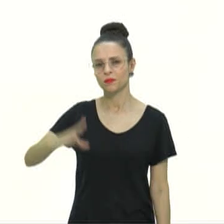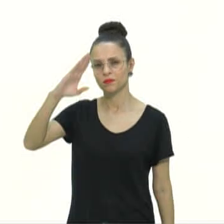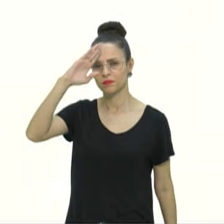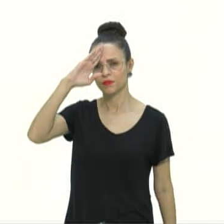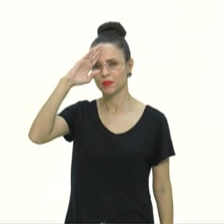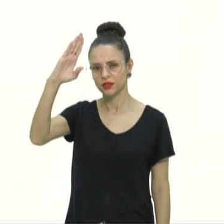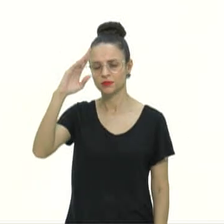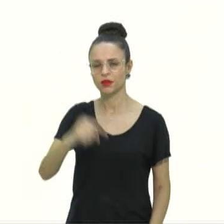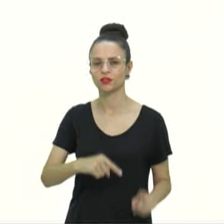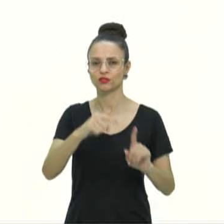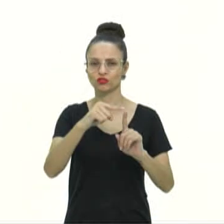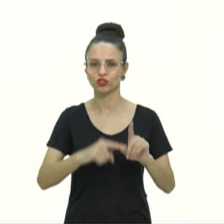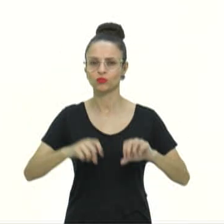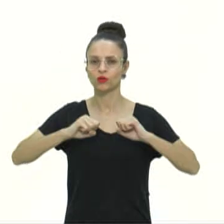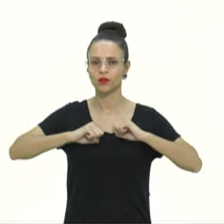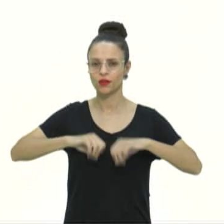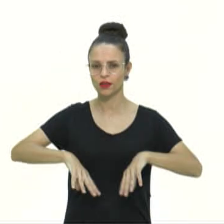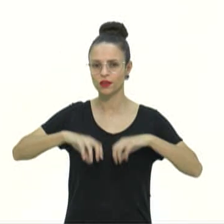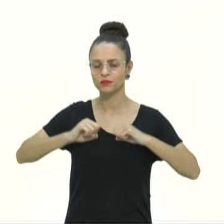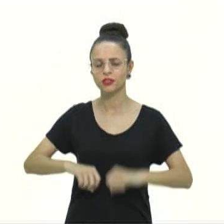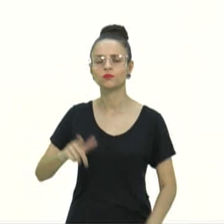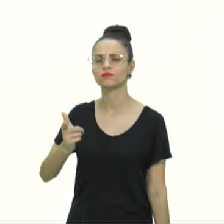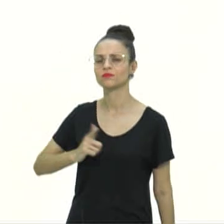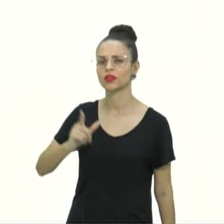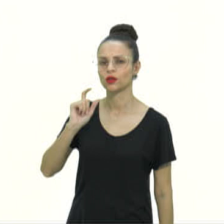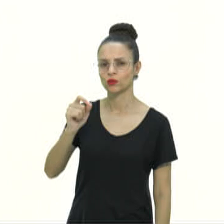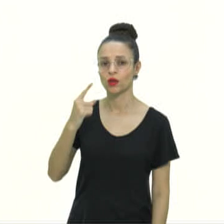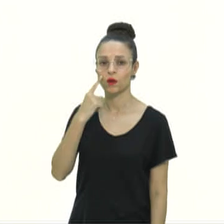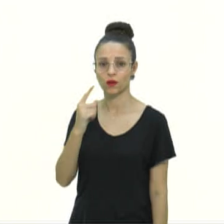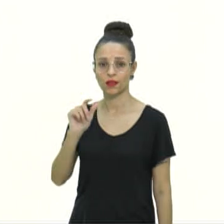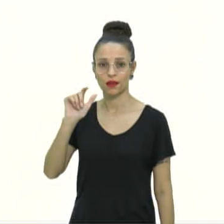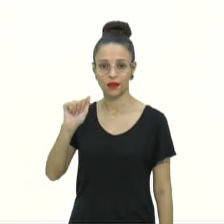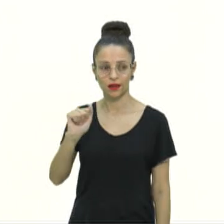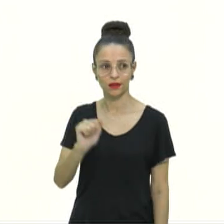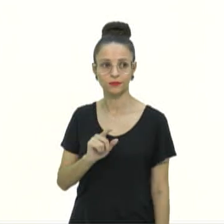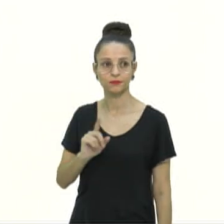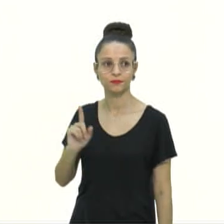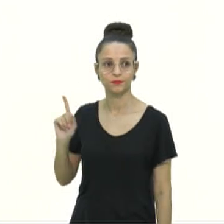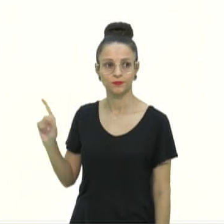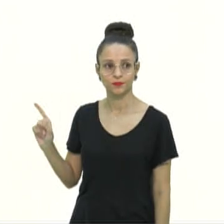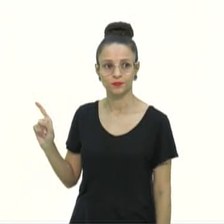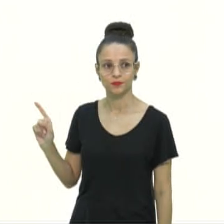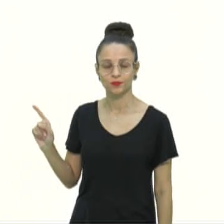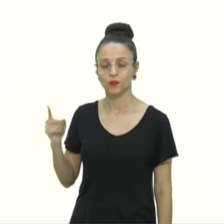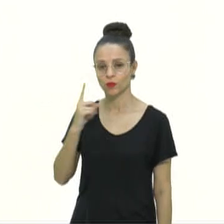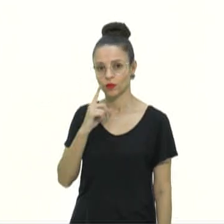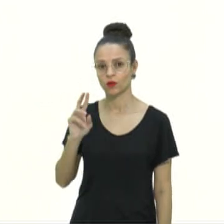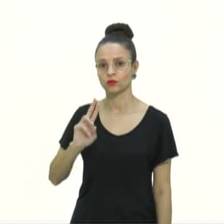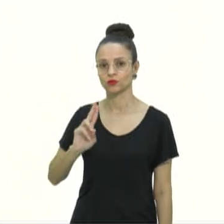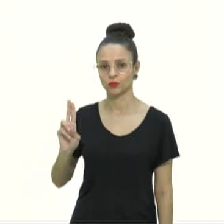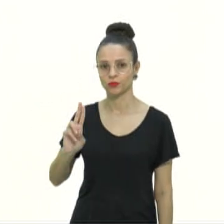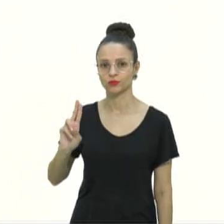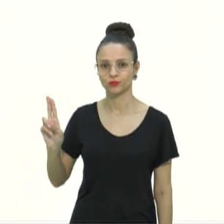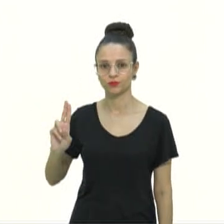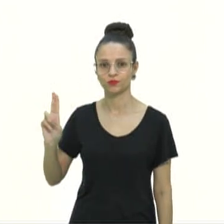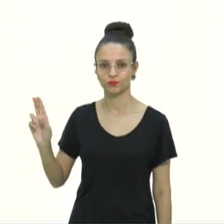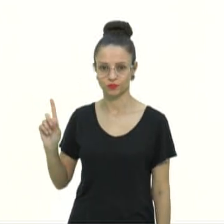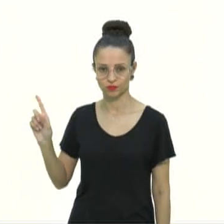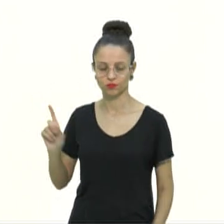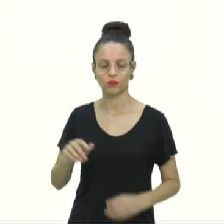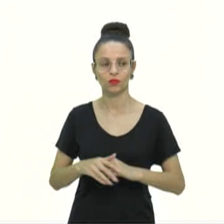principais tipos de respiração que existem? Letra A, escapular, abdominal, torácica